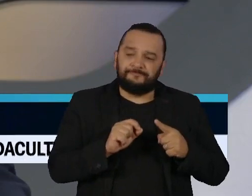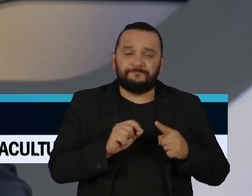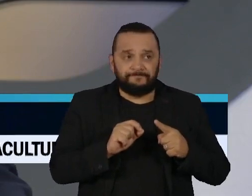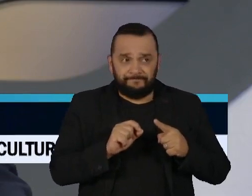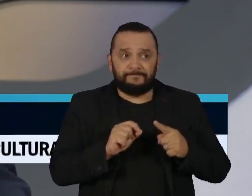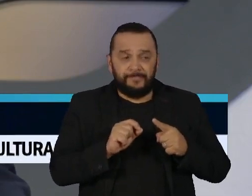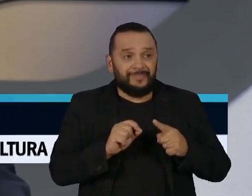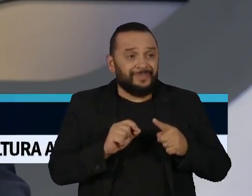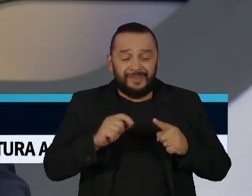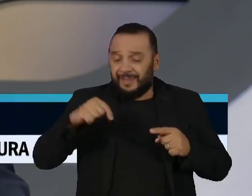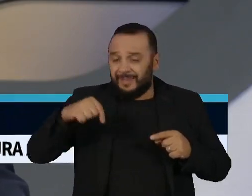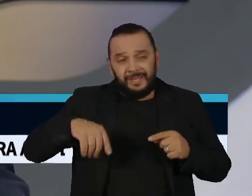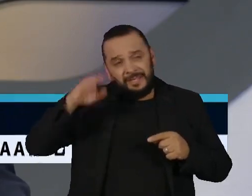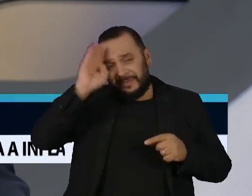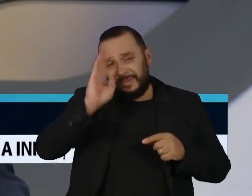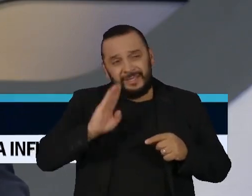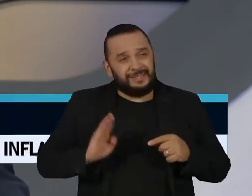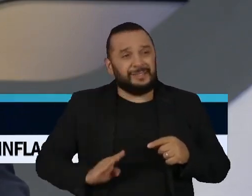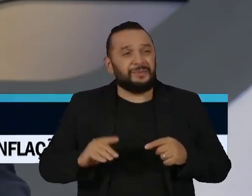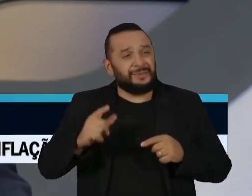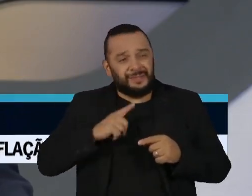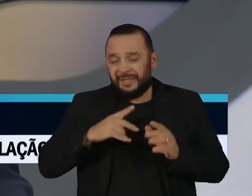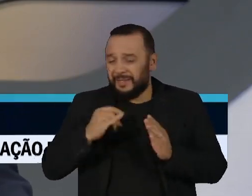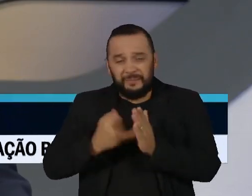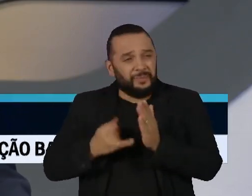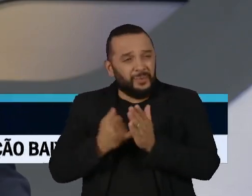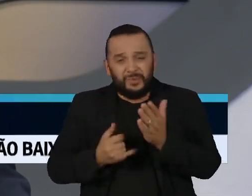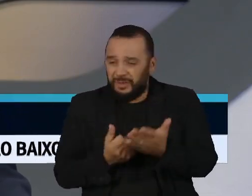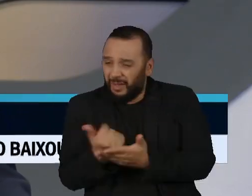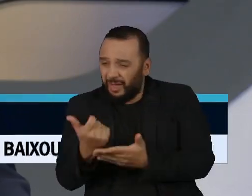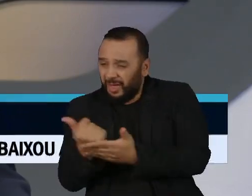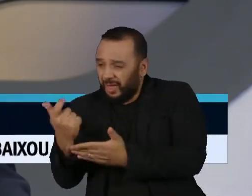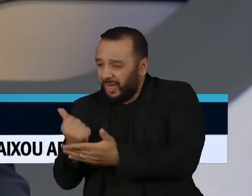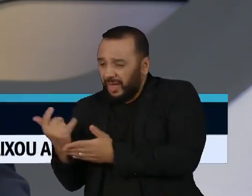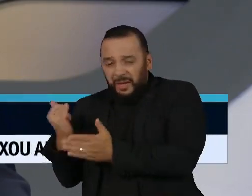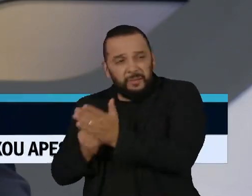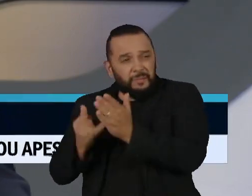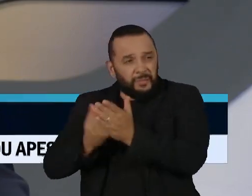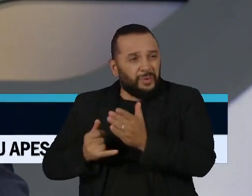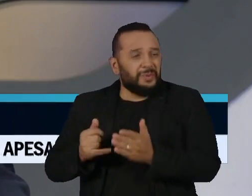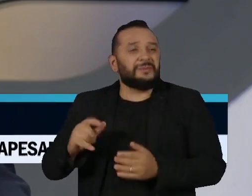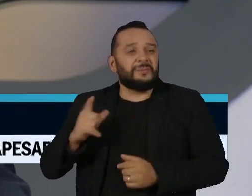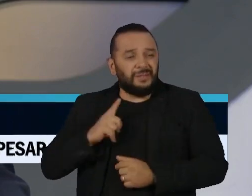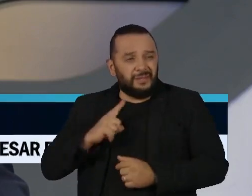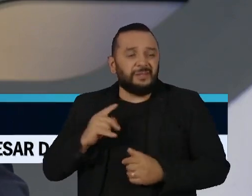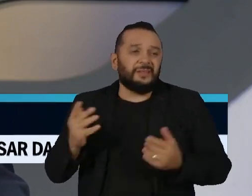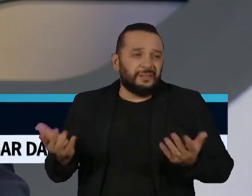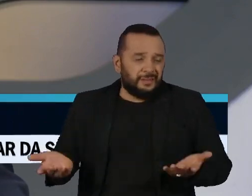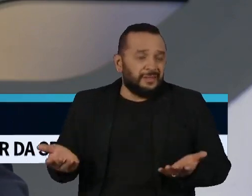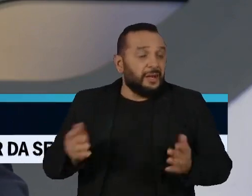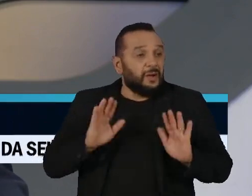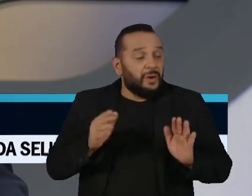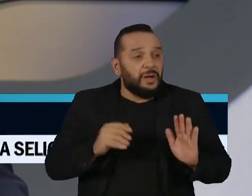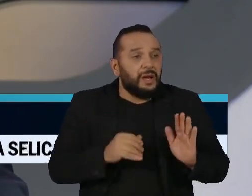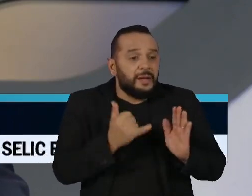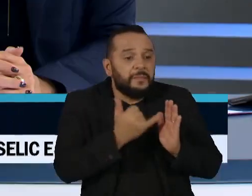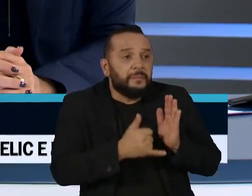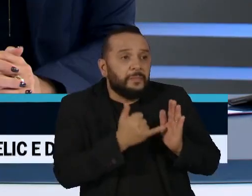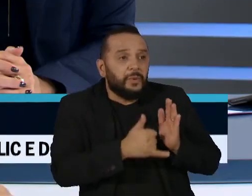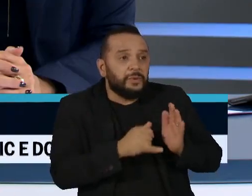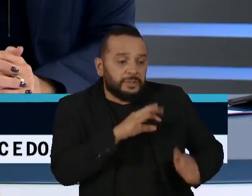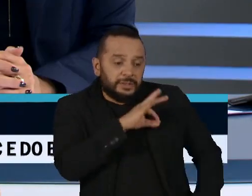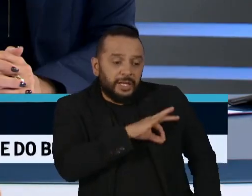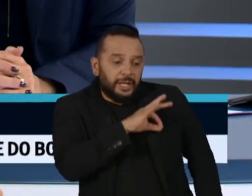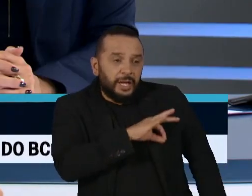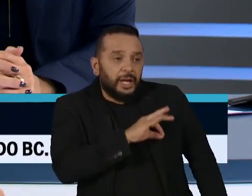de tributação que você tem sobre o consumo, né? E baixa proporcionalmente tributação sobre a renda.